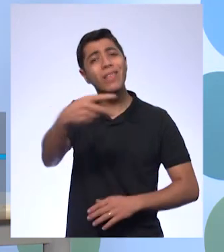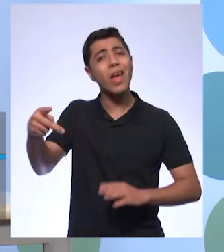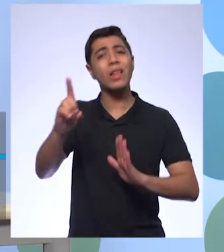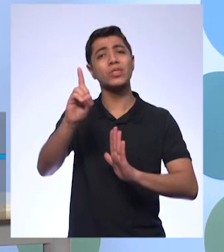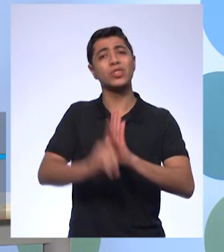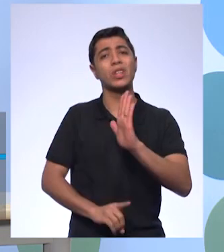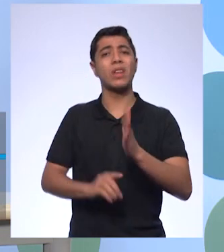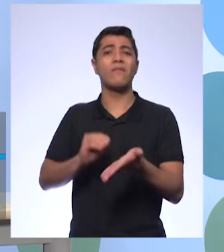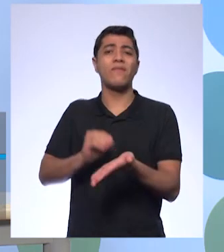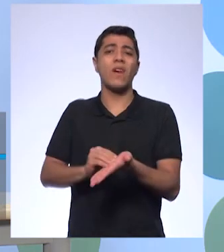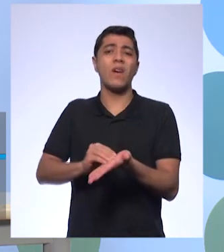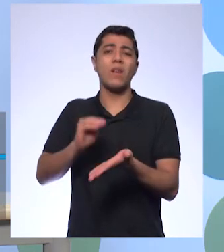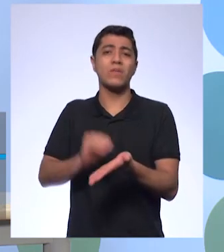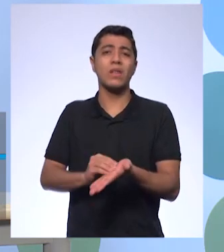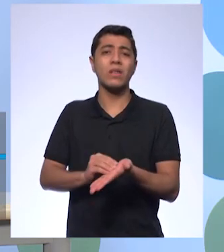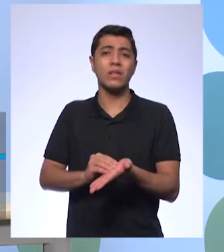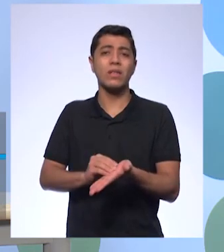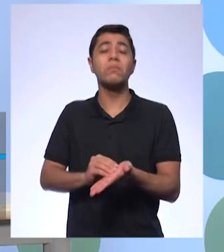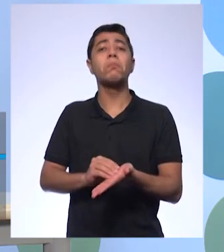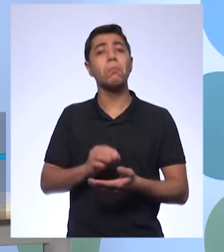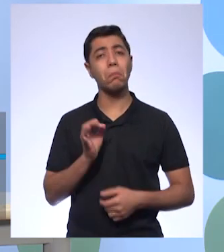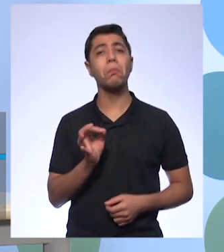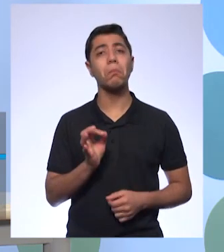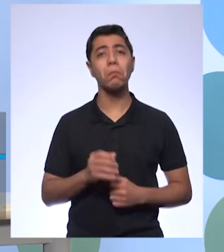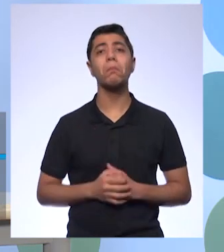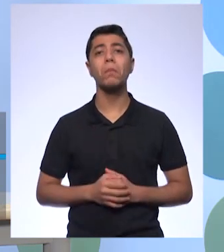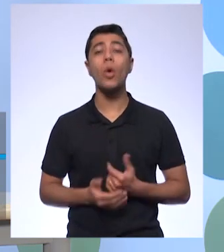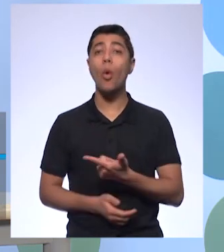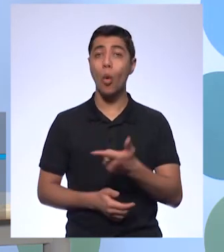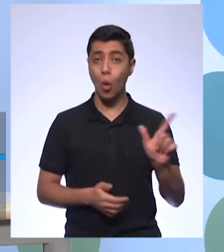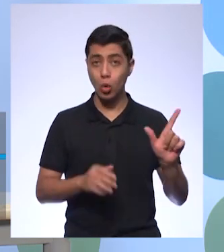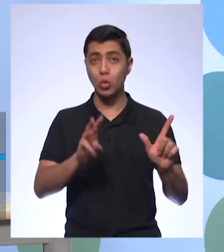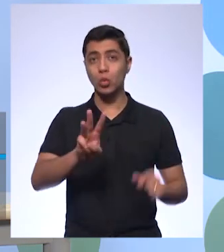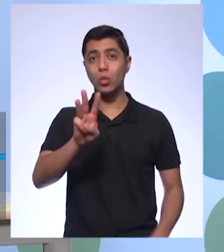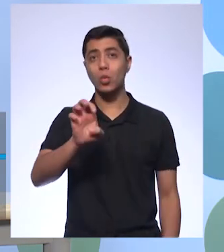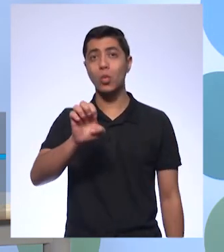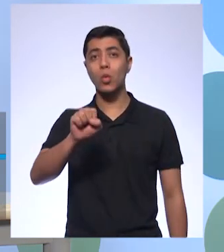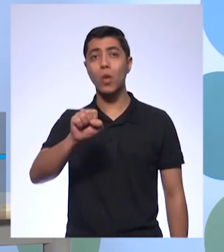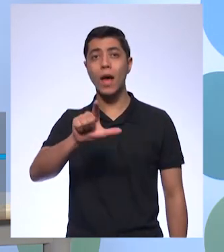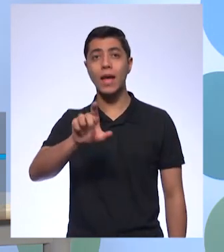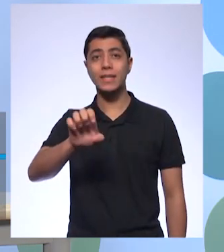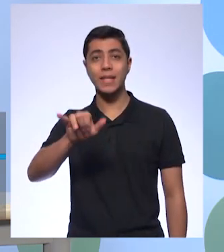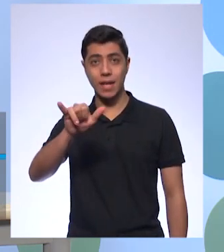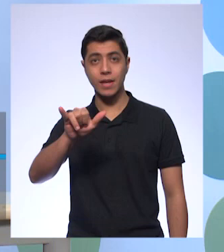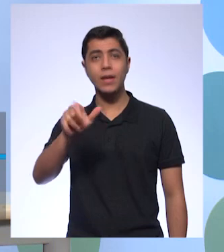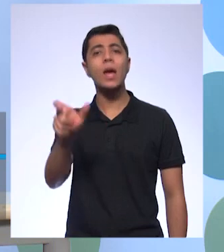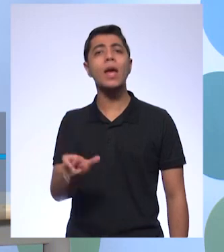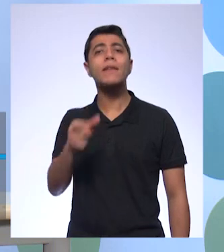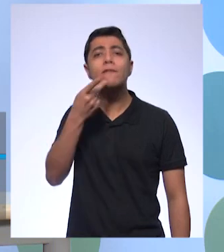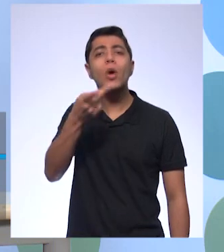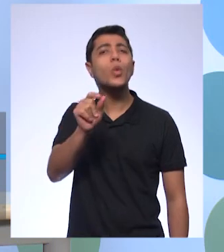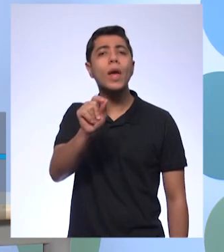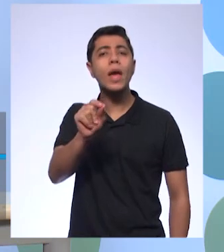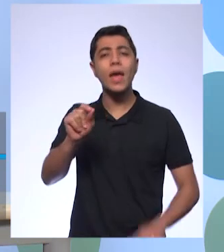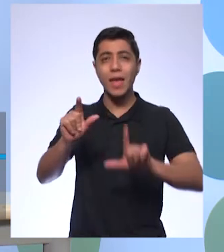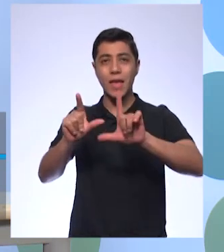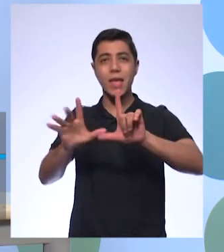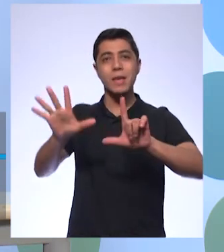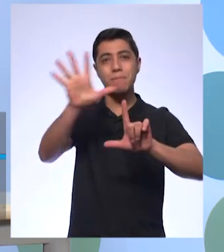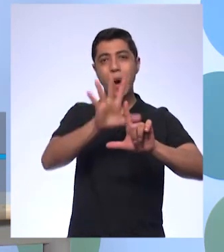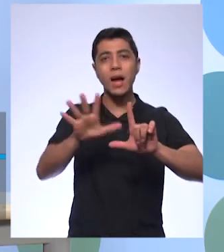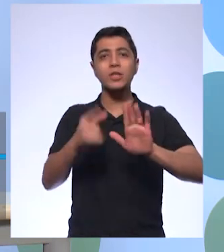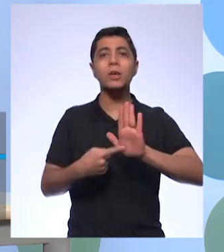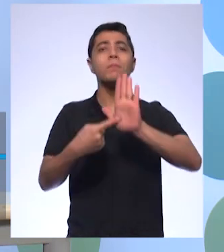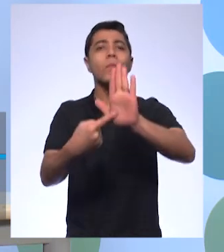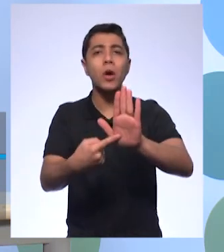precariedade. O Wesley vai afirmar que a imagem está retratando a exploração